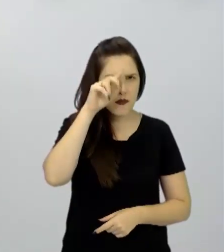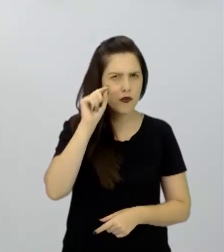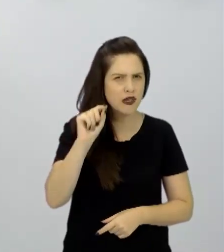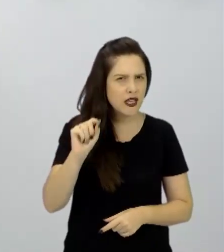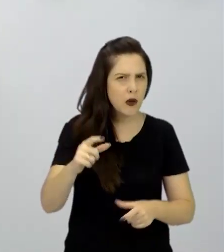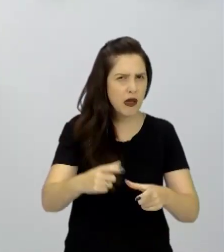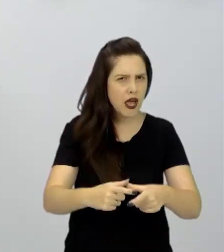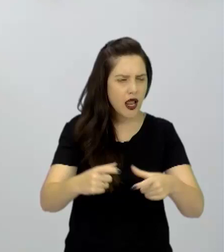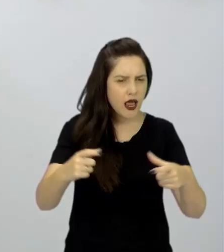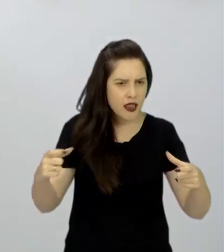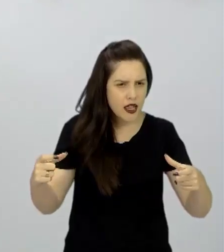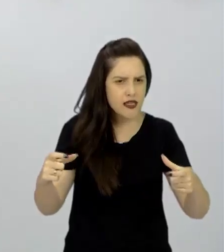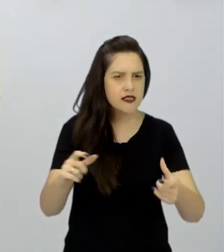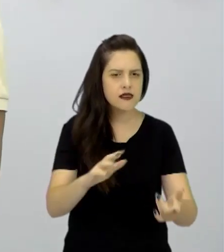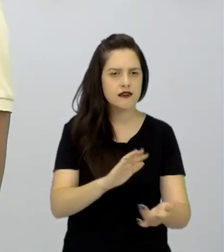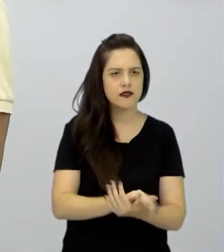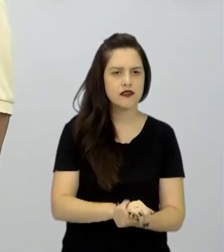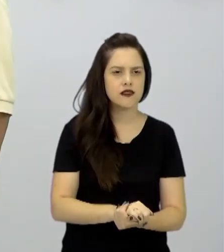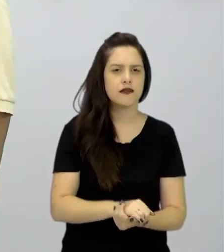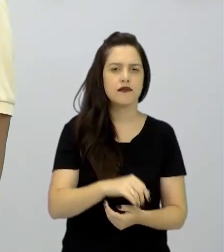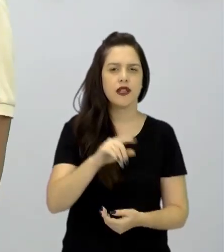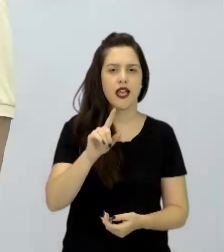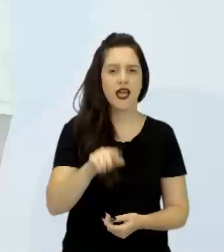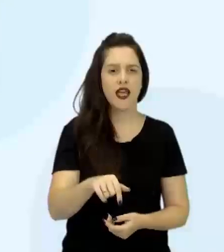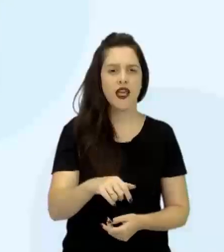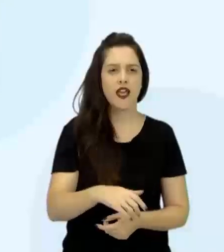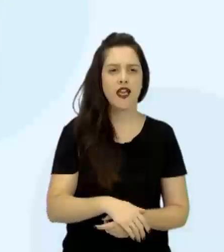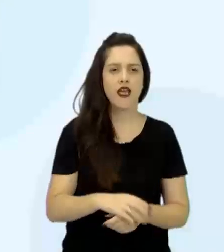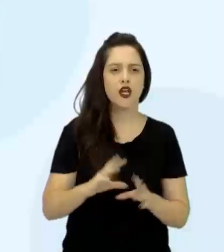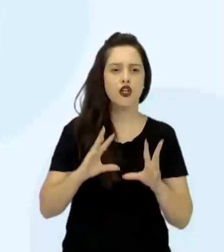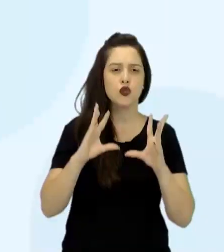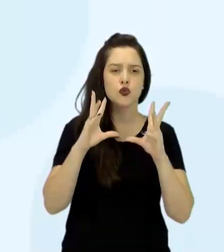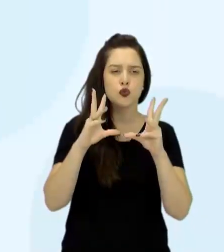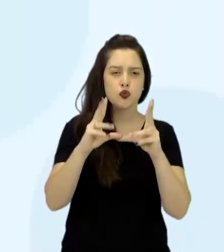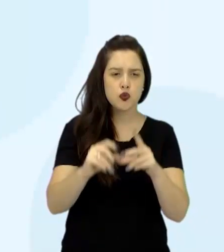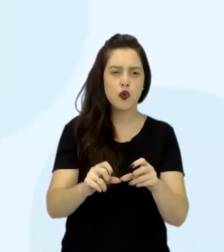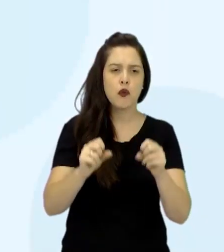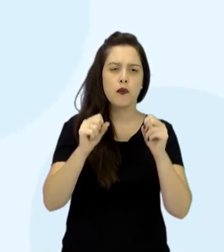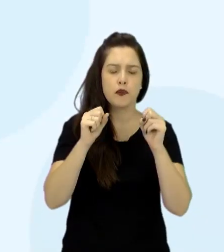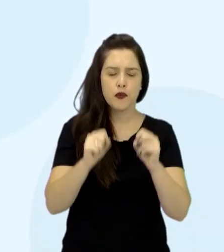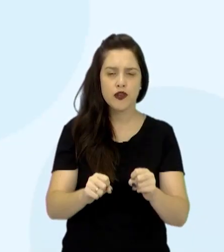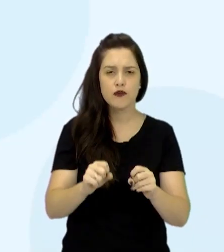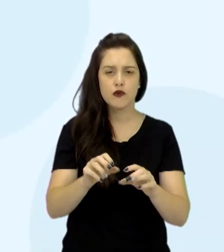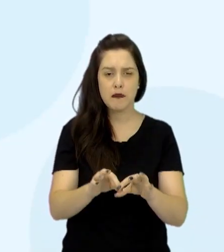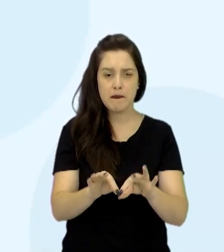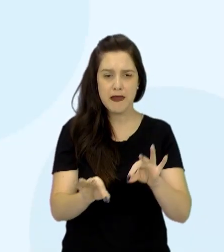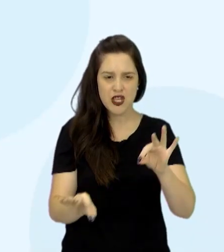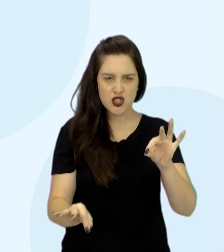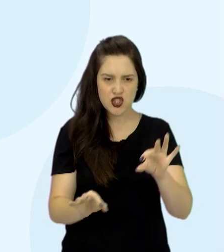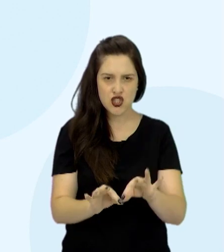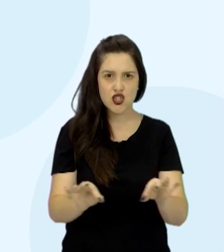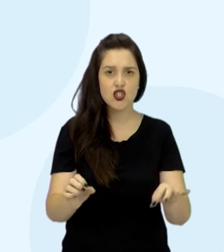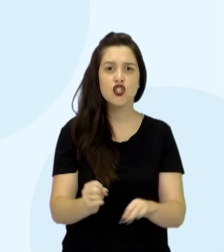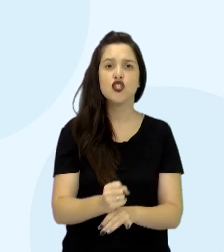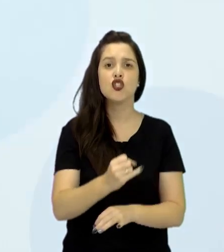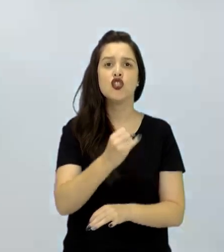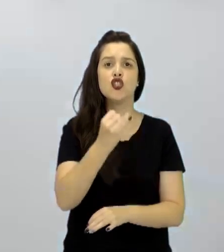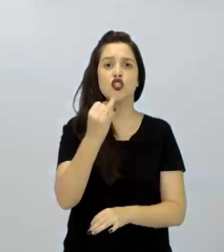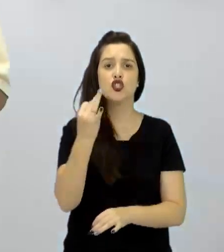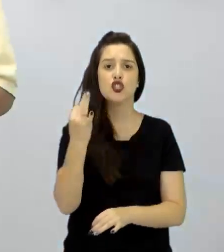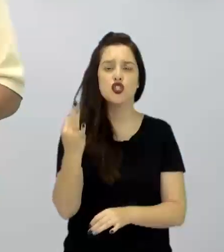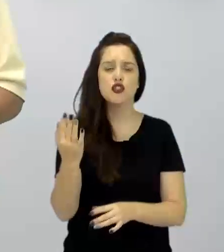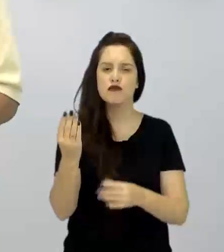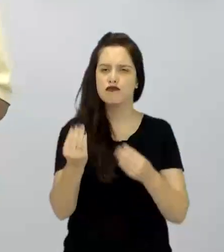grandeza? Né? Grandeza é tudo aquilo que podemos contar ou medir, ou seja, quantificar